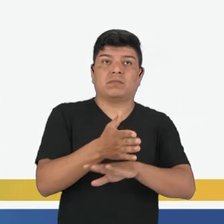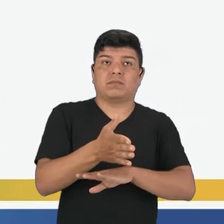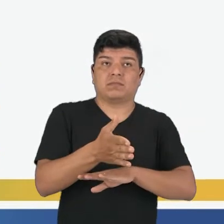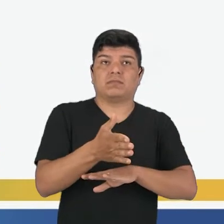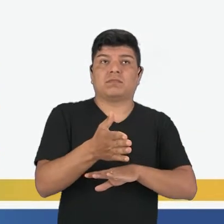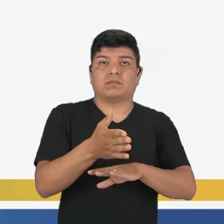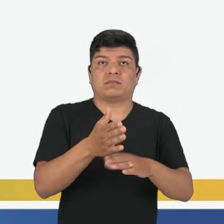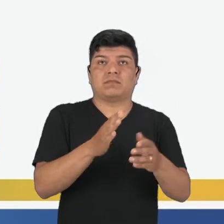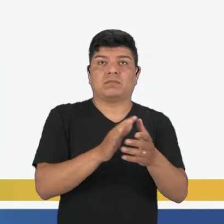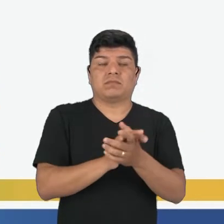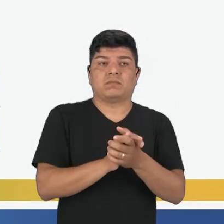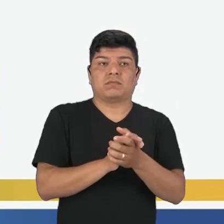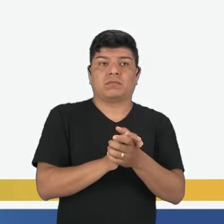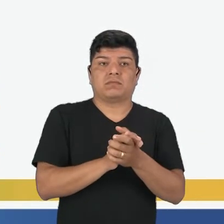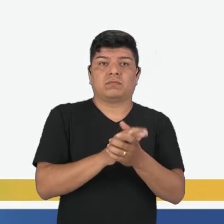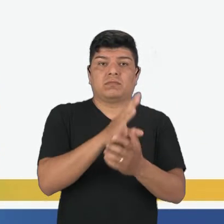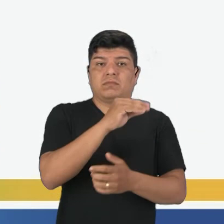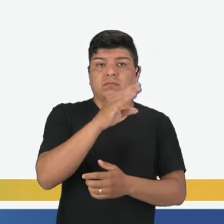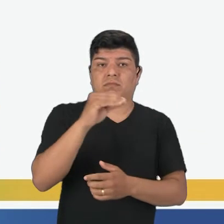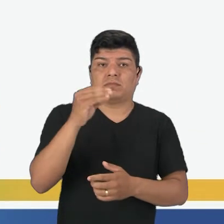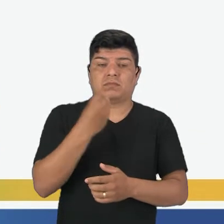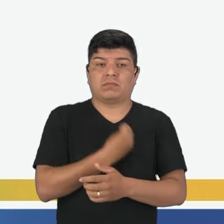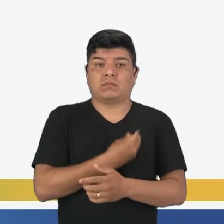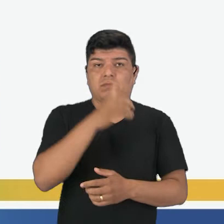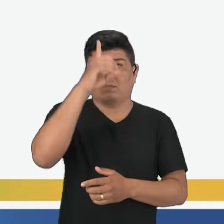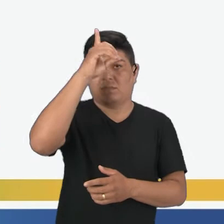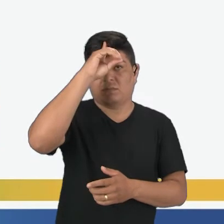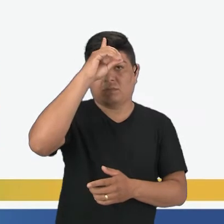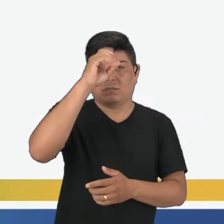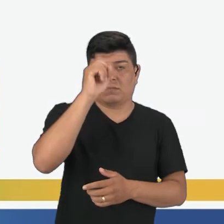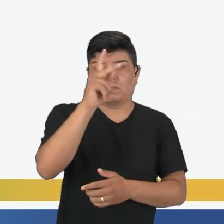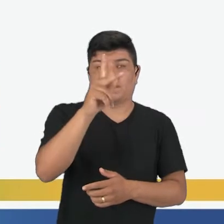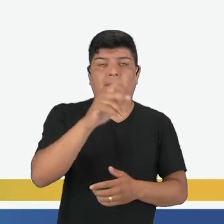passagem da adolescência para a vida adulta,